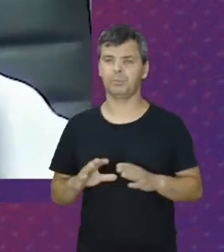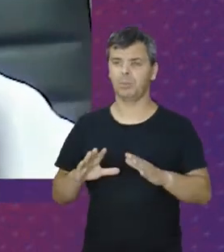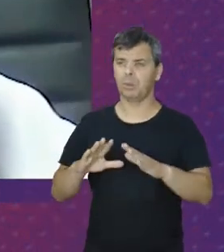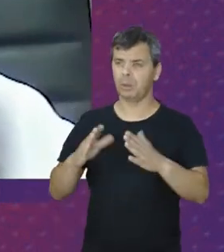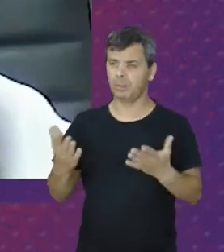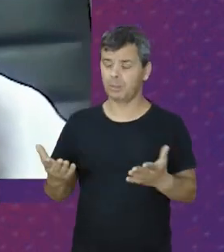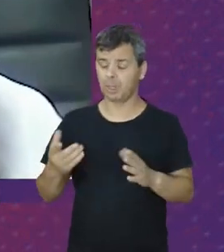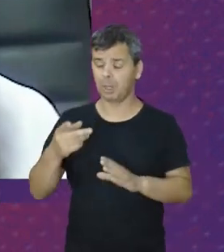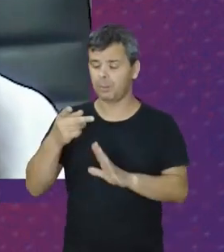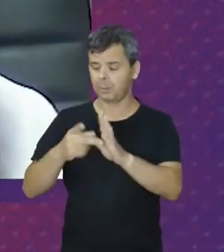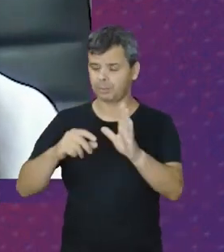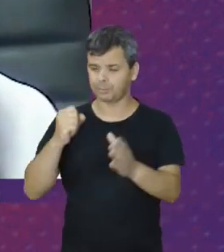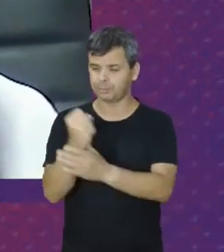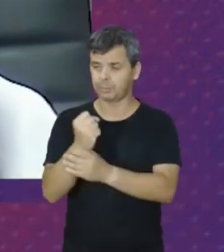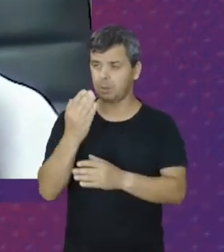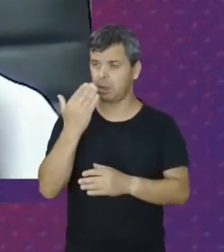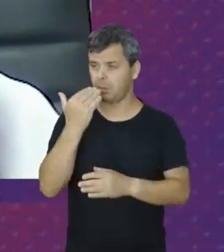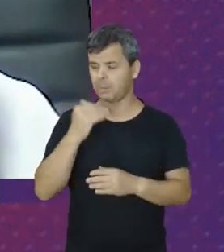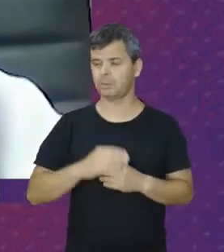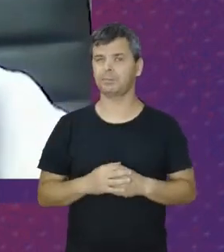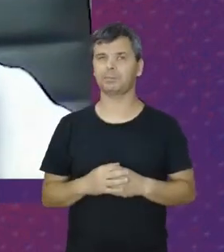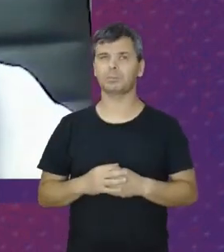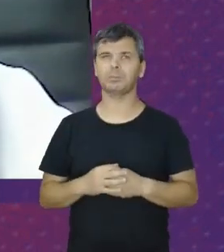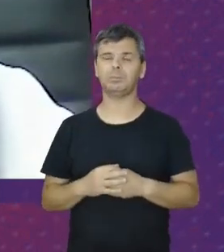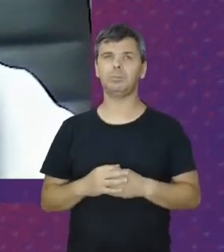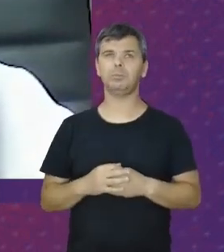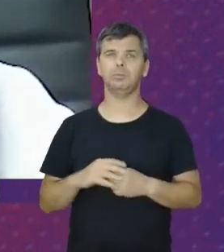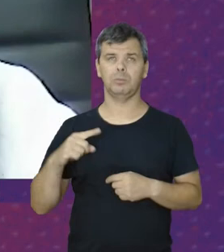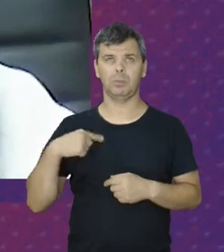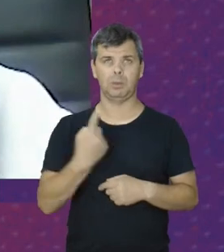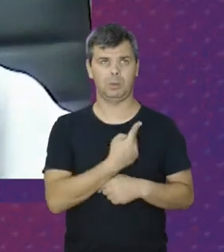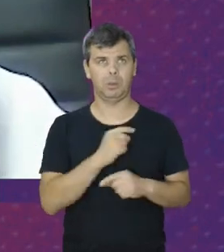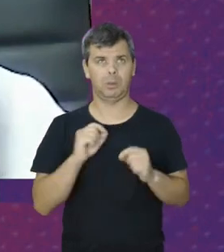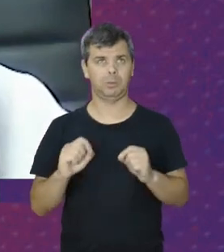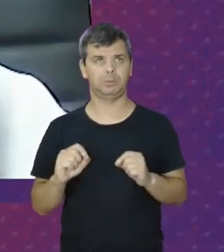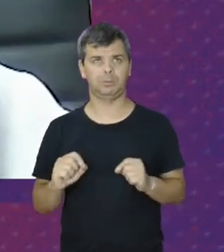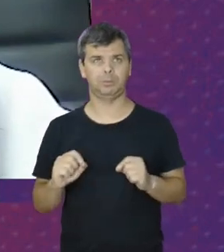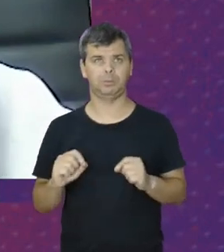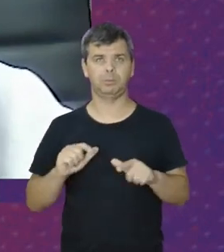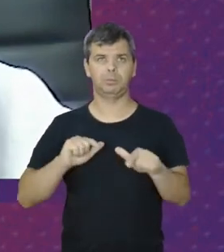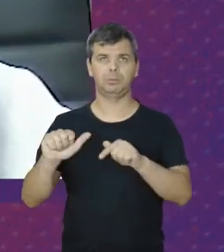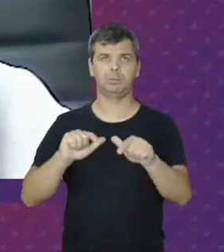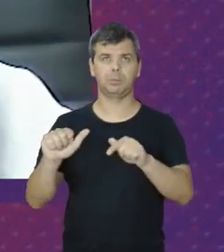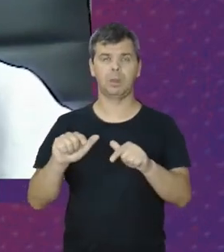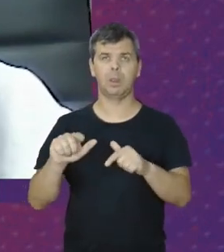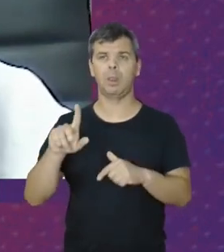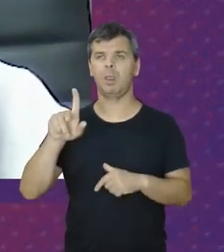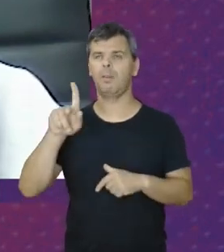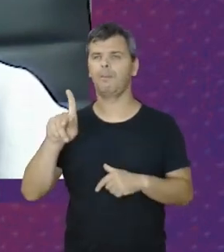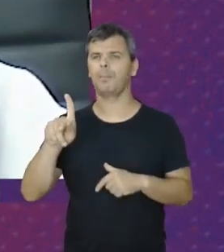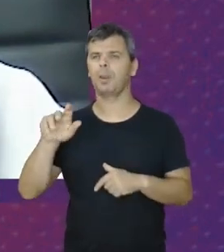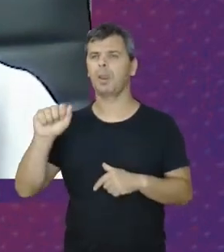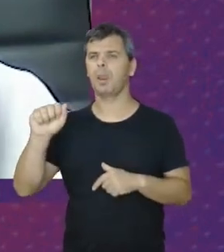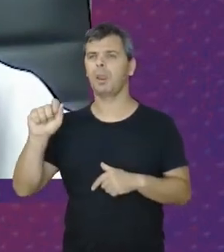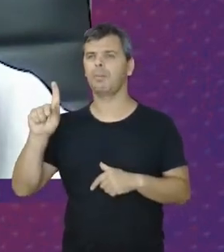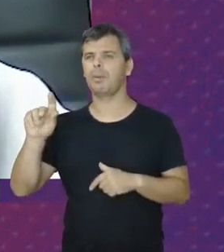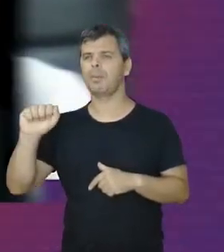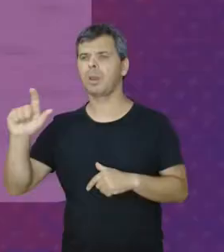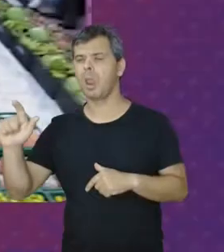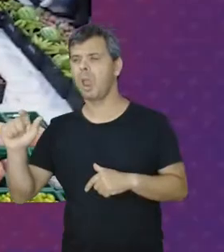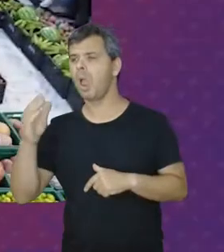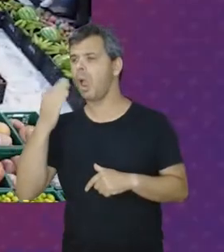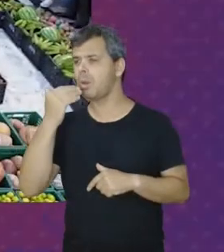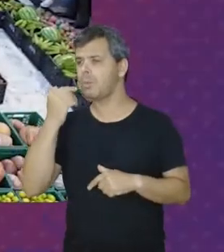dentro desse programa de segurança alimentar, nós trabalhamos o PAA Alimentos e o PAA